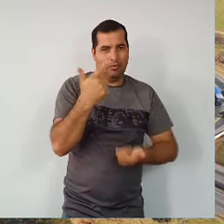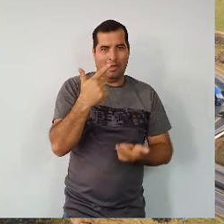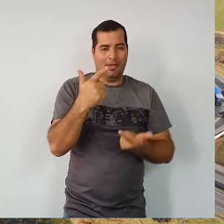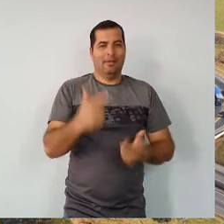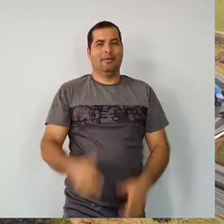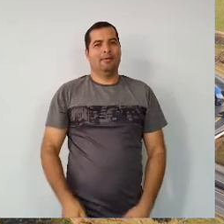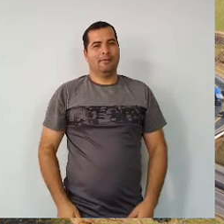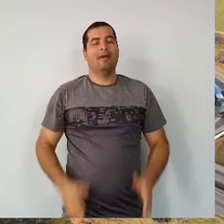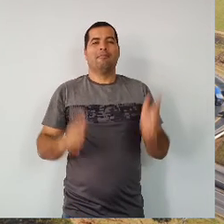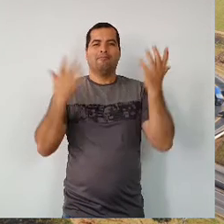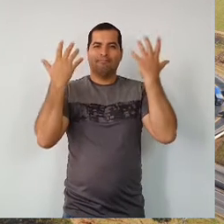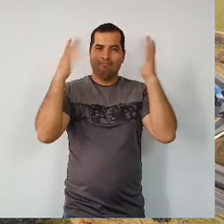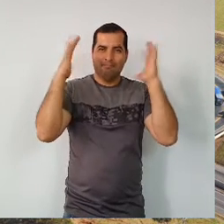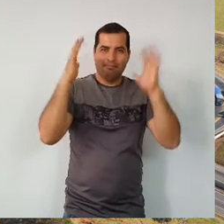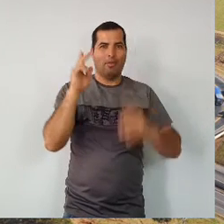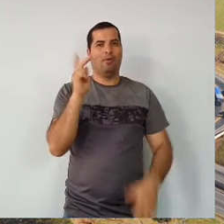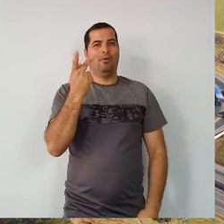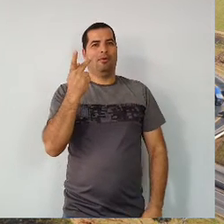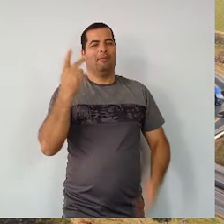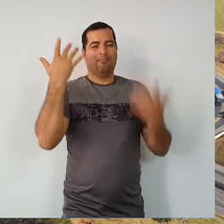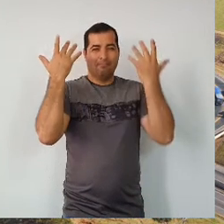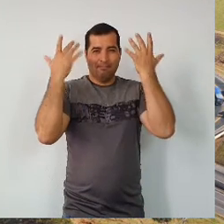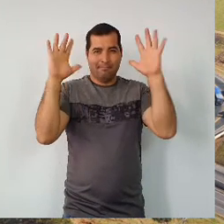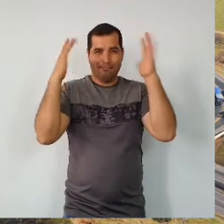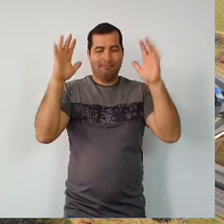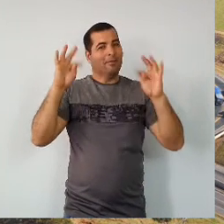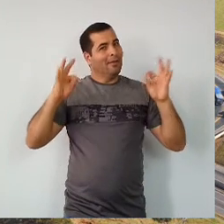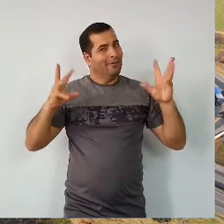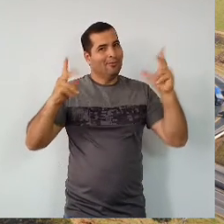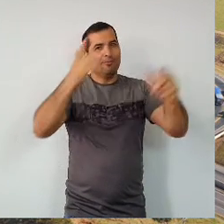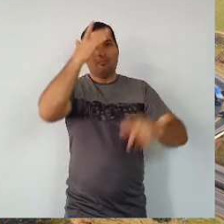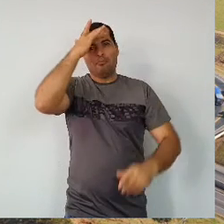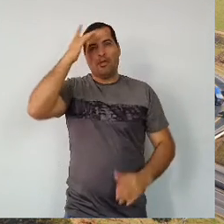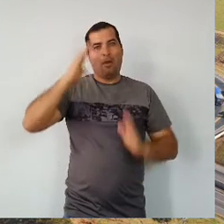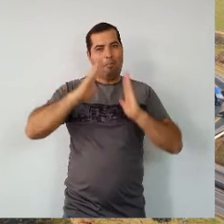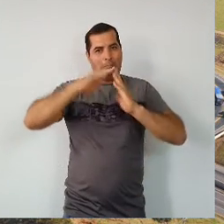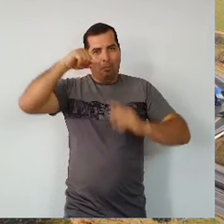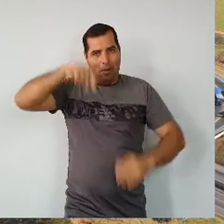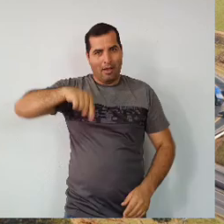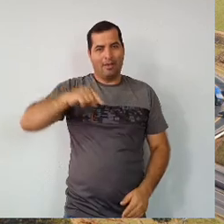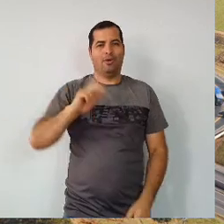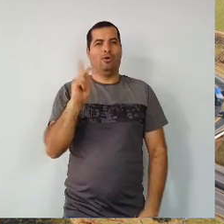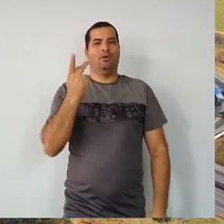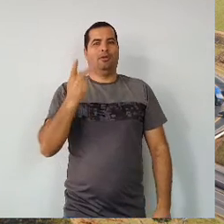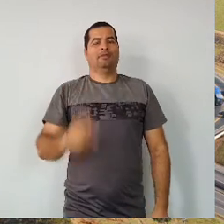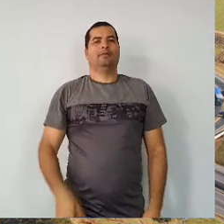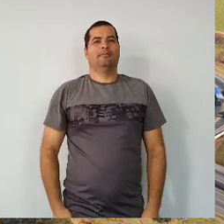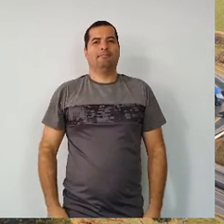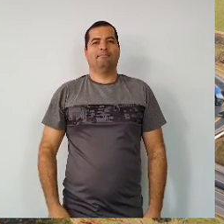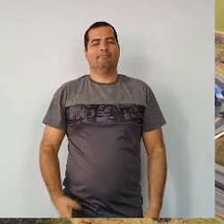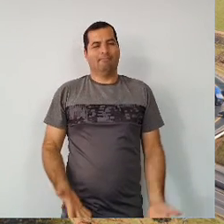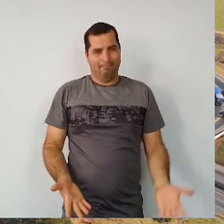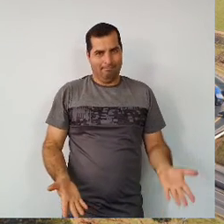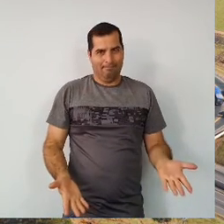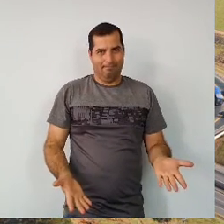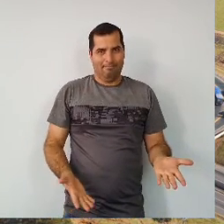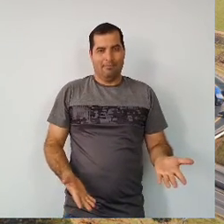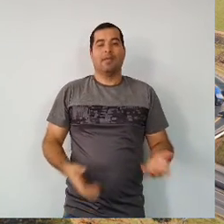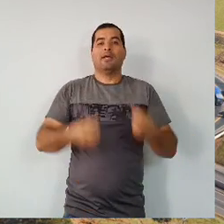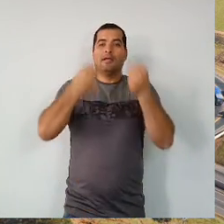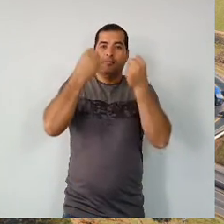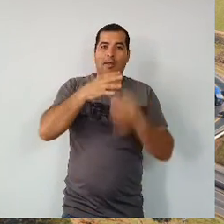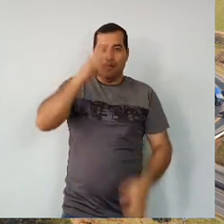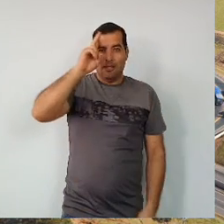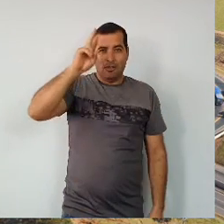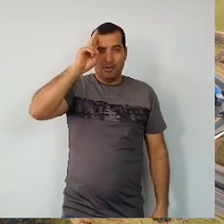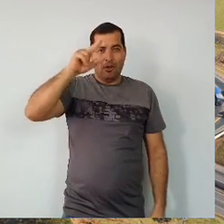cidade. Então parabéns à Hortolândia, parabéns aos moradores da cidade. Então foi esse um pouquinho a respeito